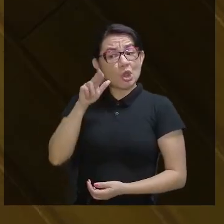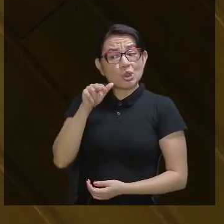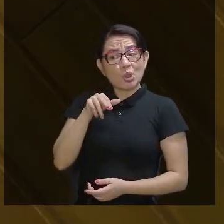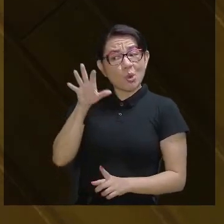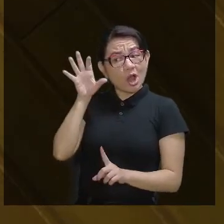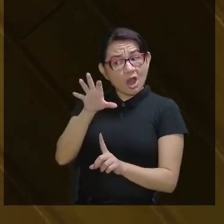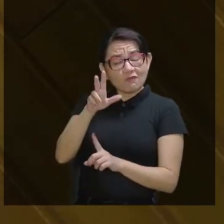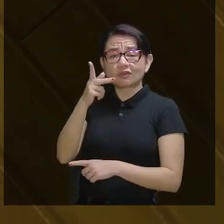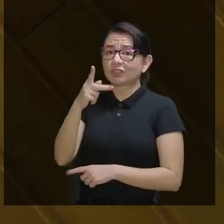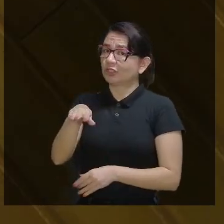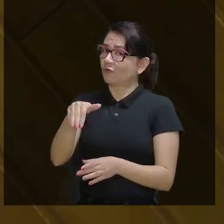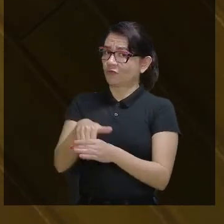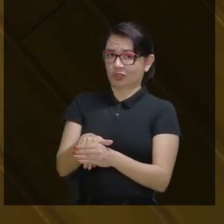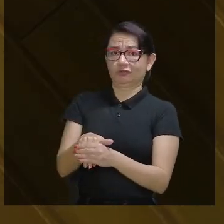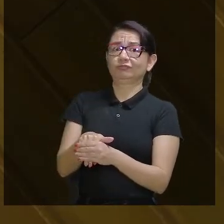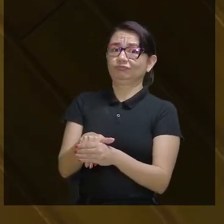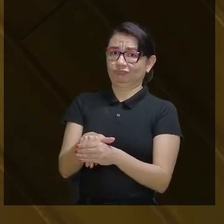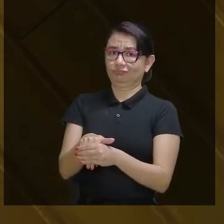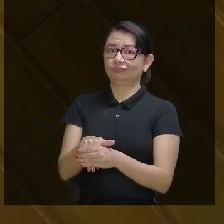o seu voto.